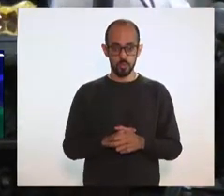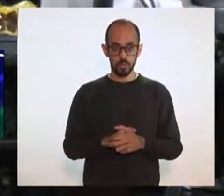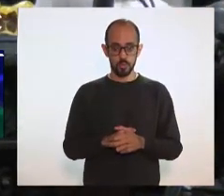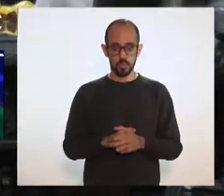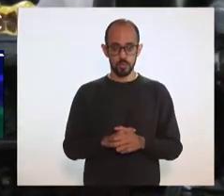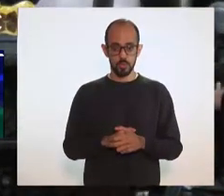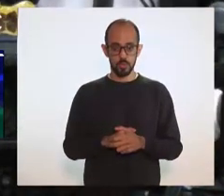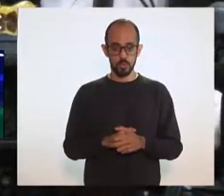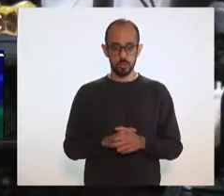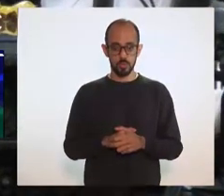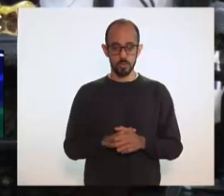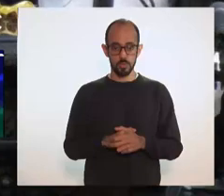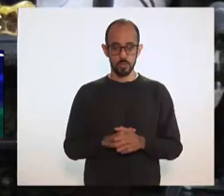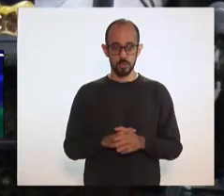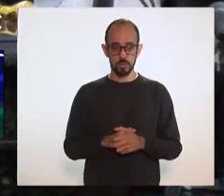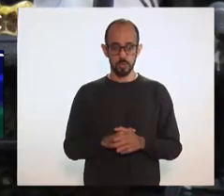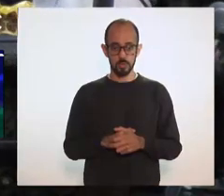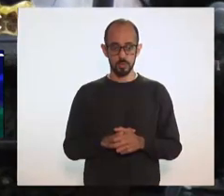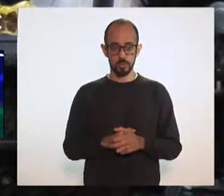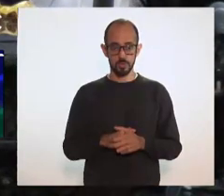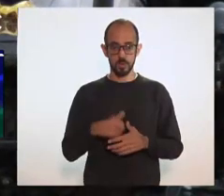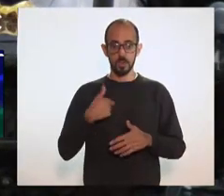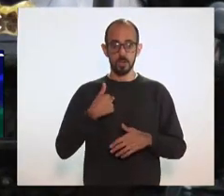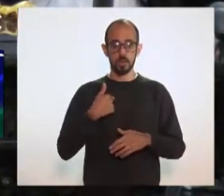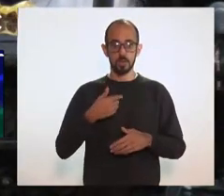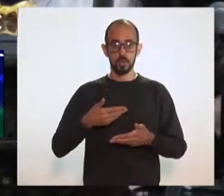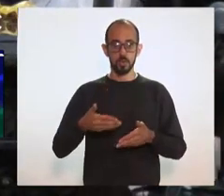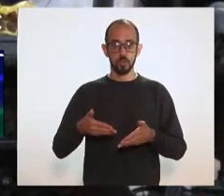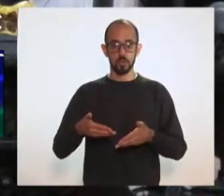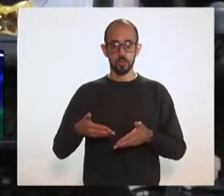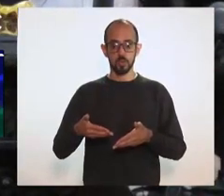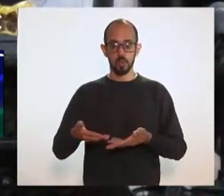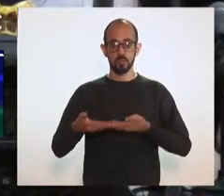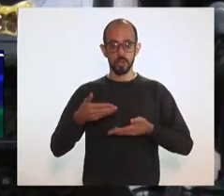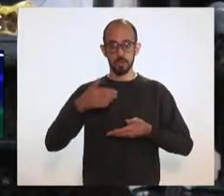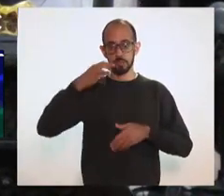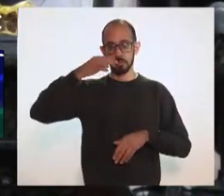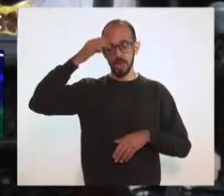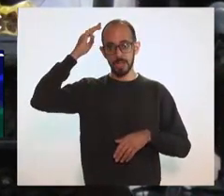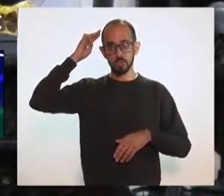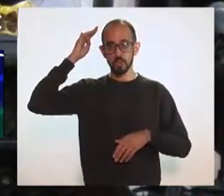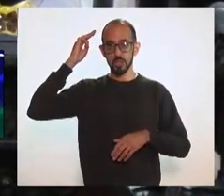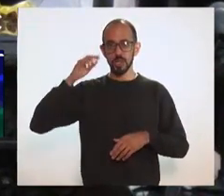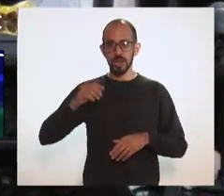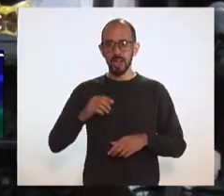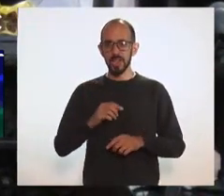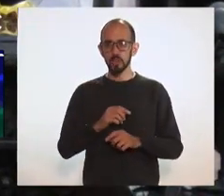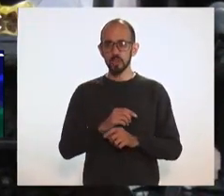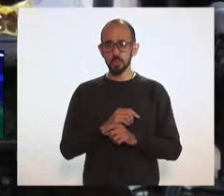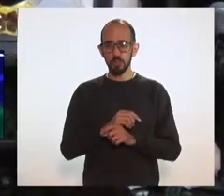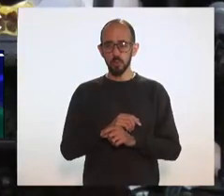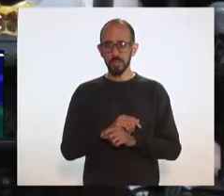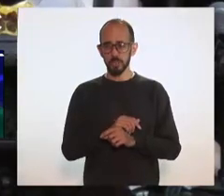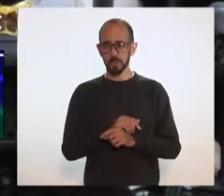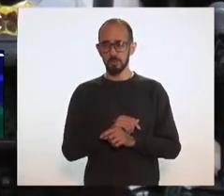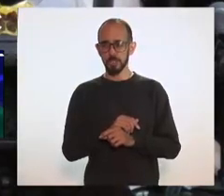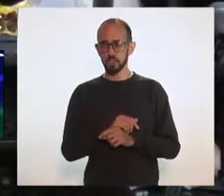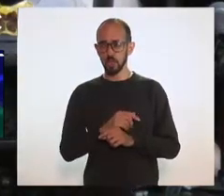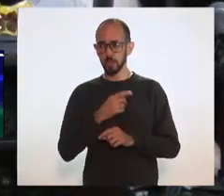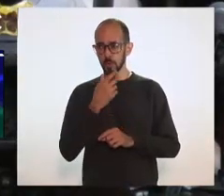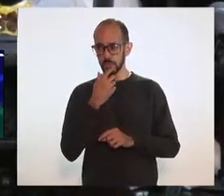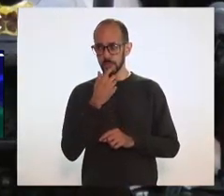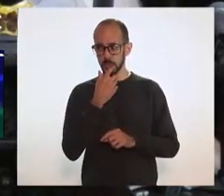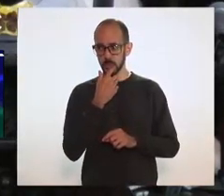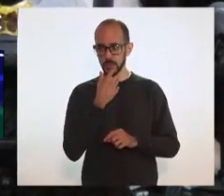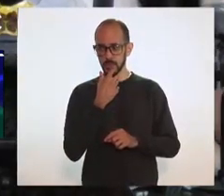Pela ordem, presidente. Já, Rodrigo. Eu chamei o Márcio. Ponderei com o Márcio. E vamos manter